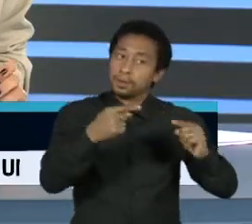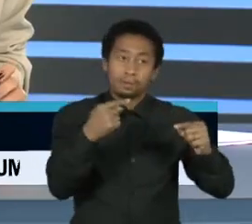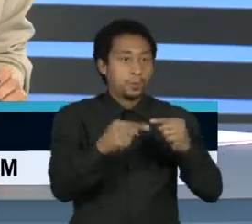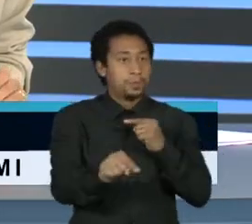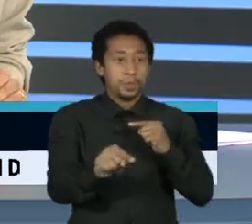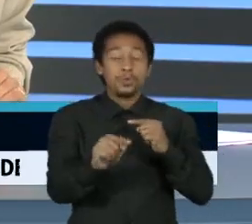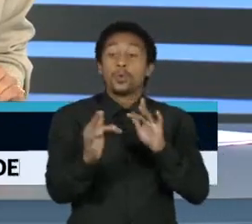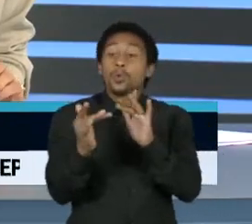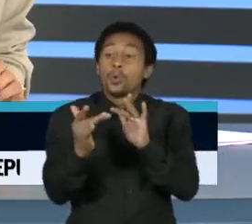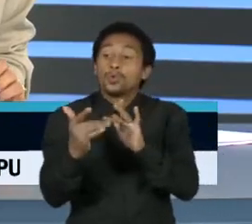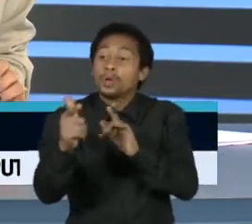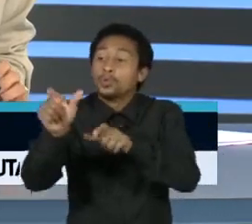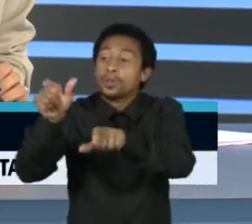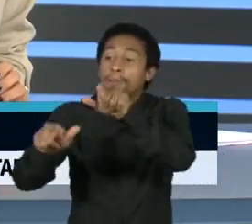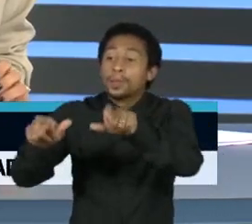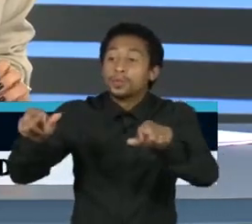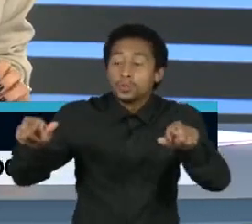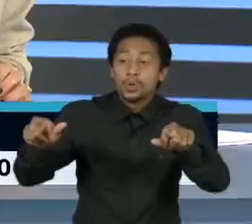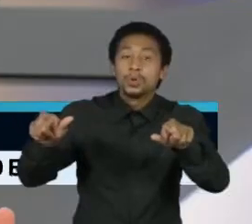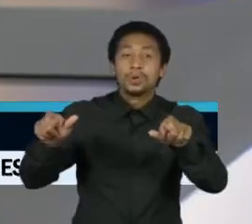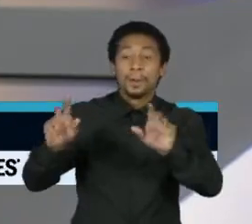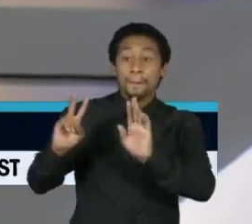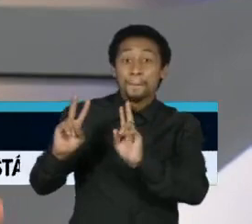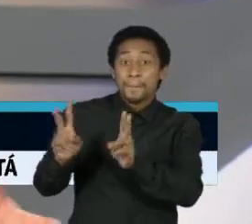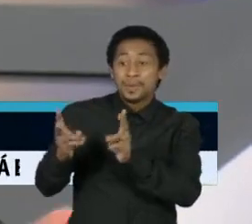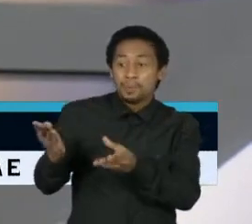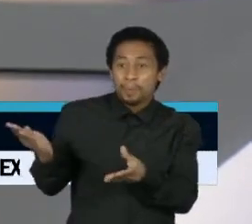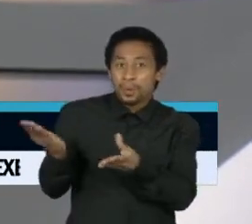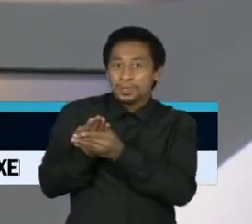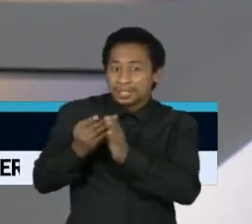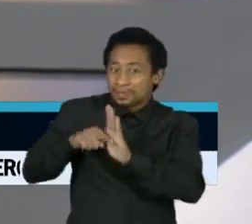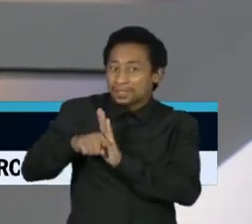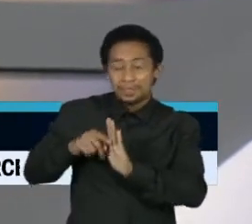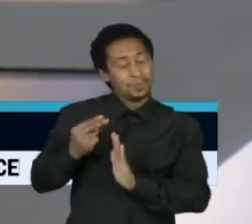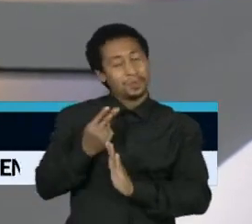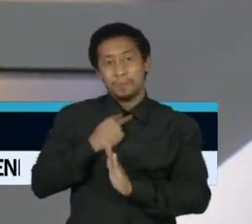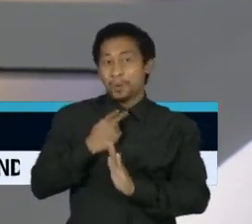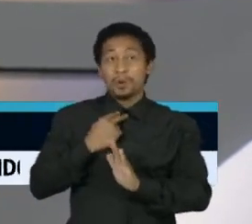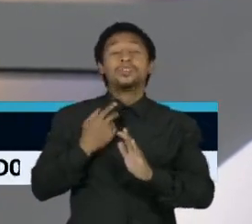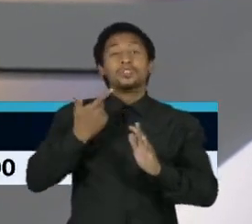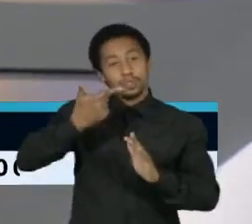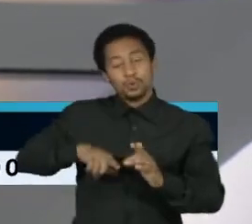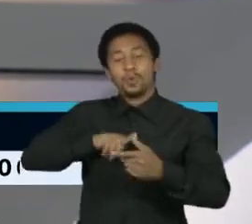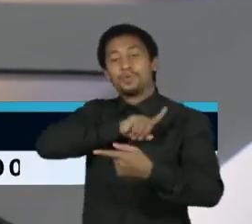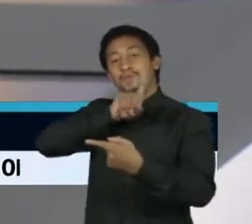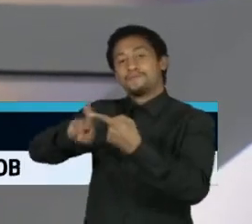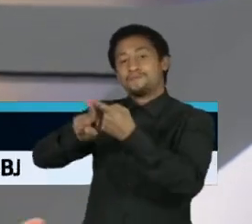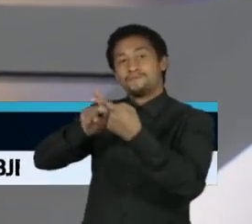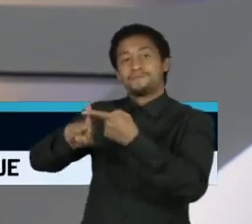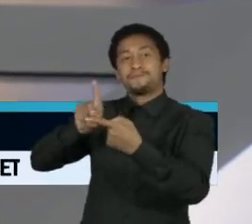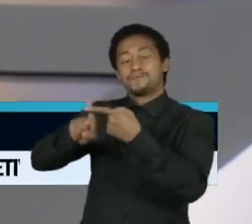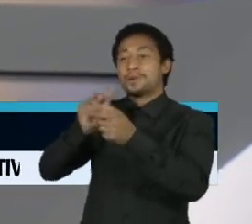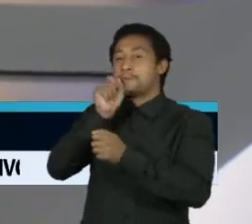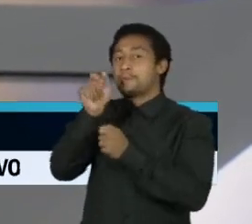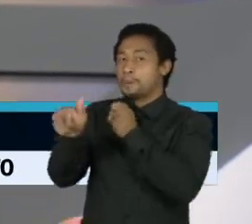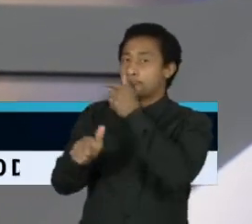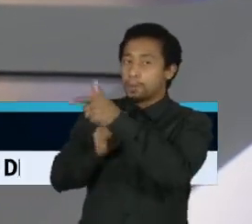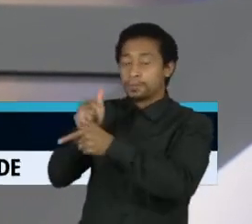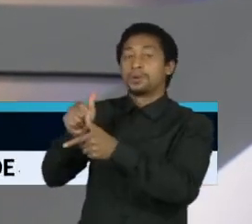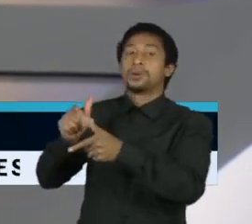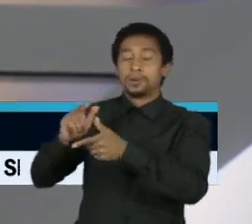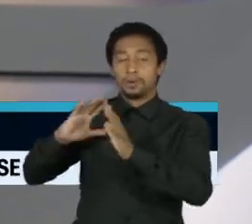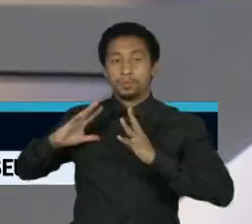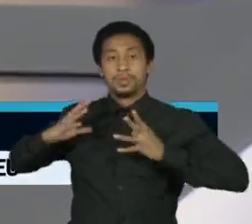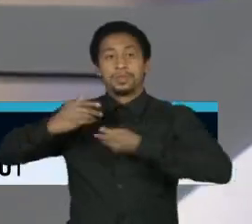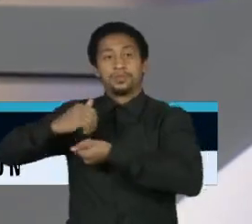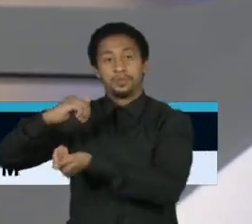mesmo inquérito em que ele está sendo investigado. Ele atacou novamente ministros do Supremo Tribunal Federal. Então, a Procuradoria-Geral da República